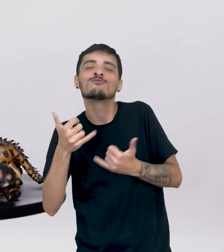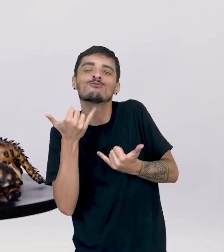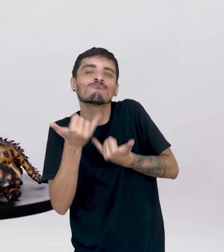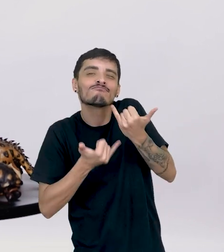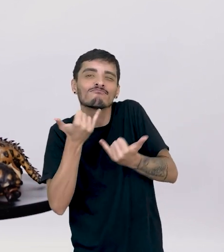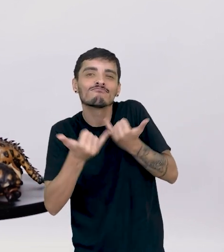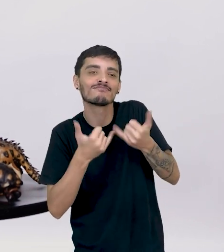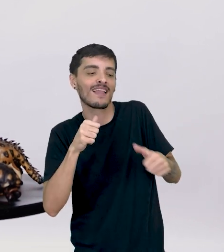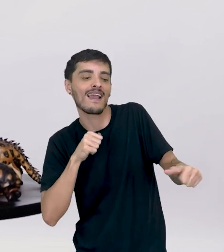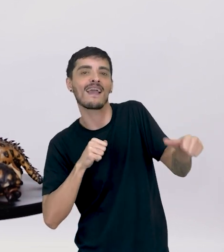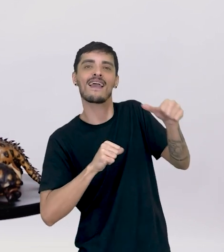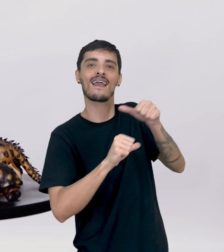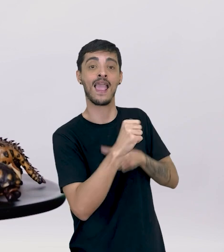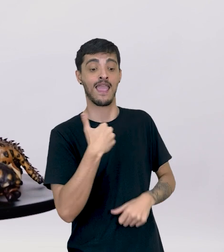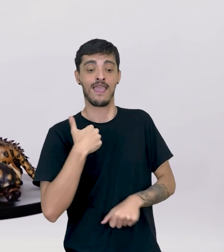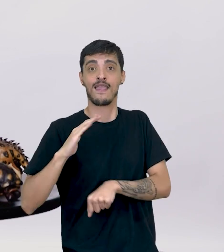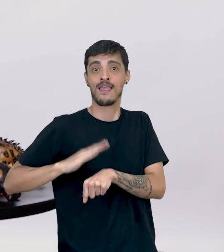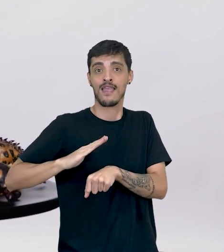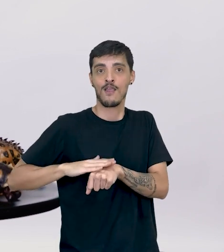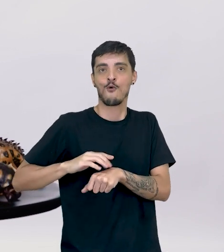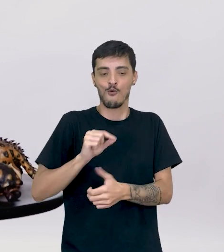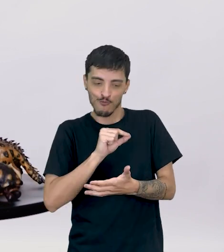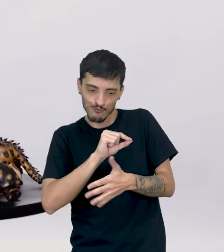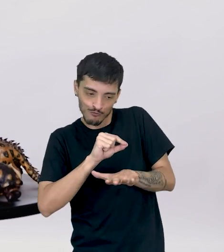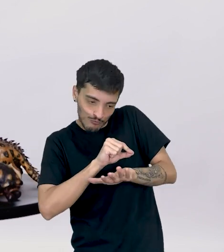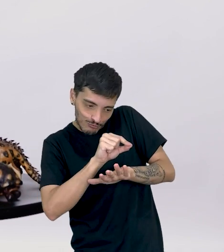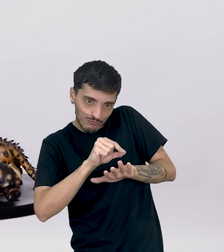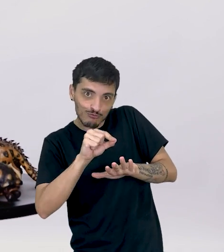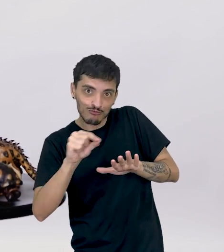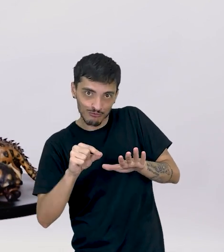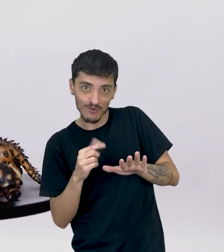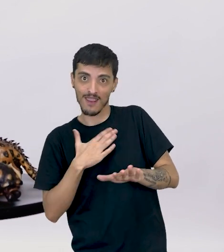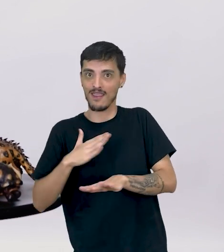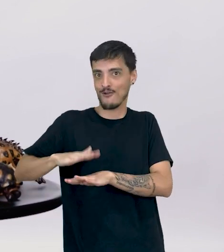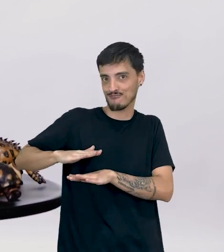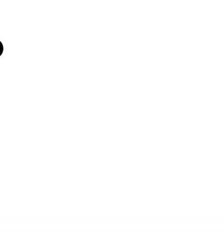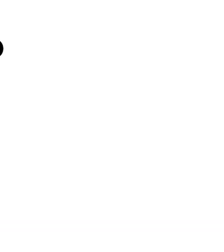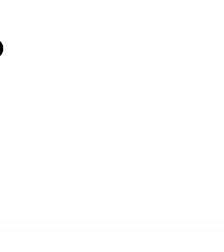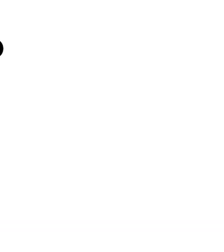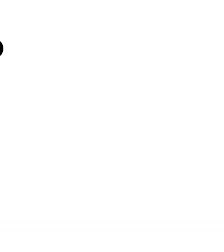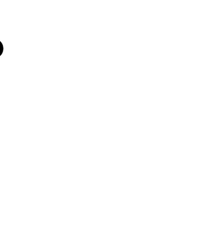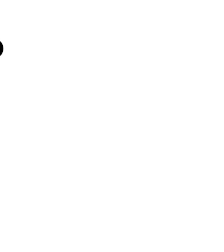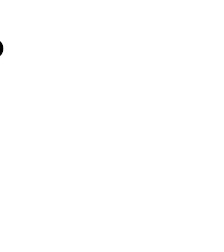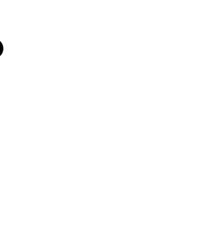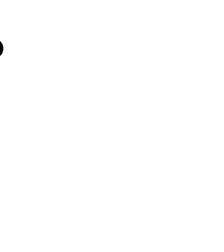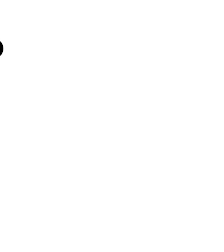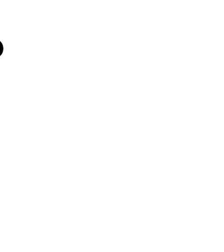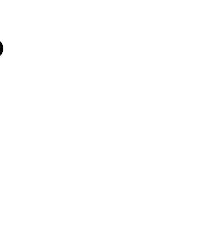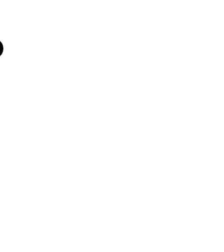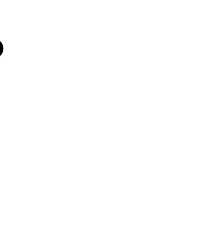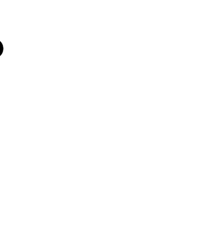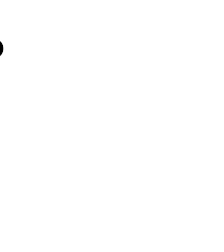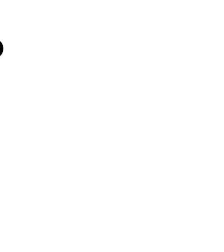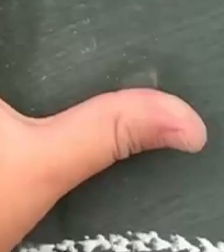colocar no lugar das crianças. Agora é a vez dela de contornar as crianças, evidenciando seus corpos em ação. Mãos de bebês. Melissa Sereti